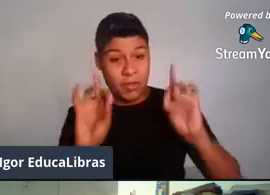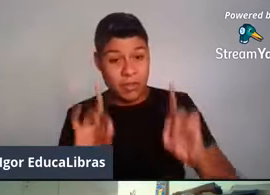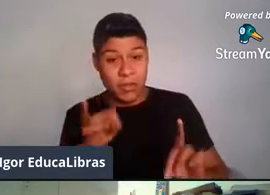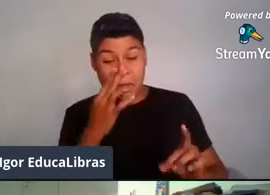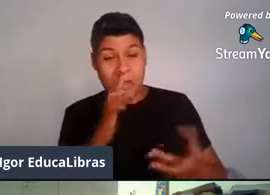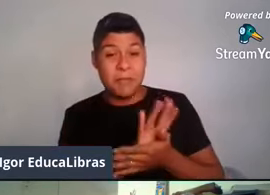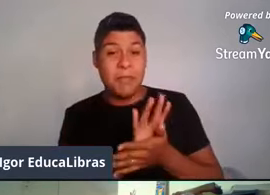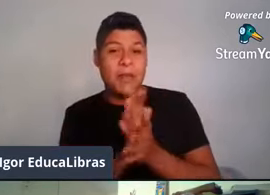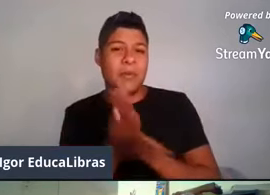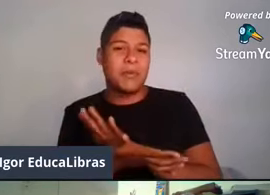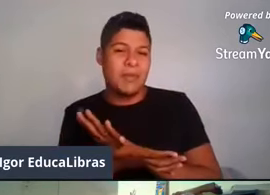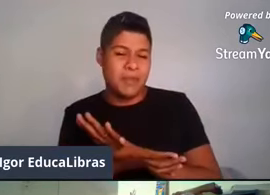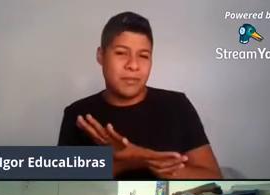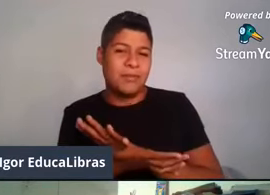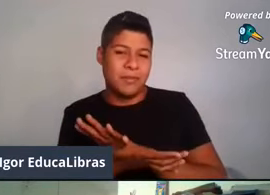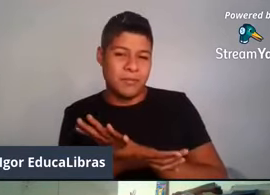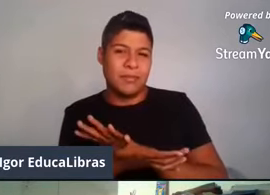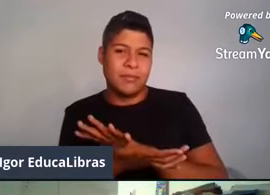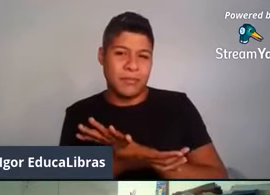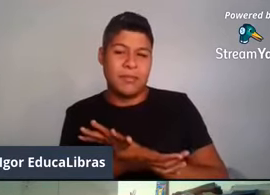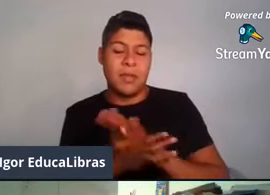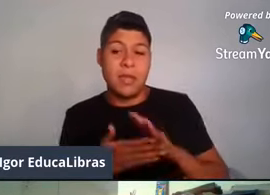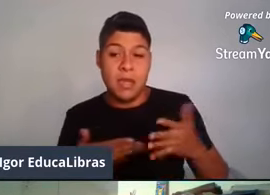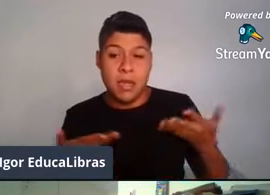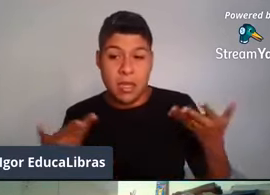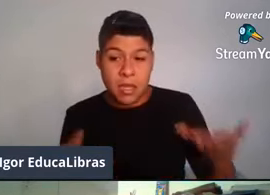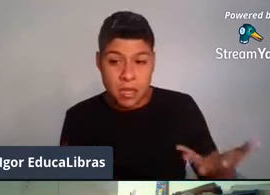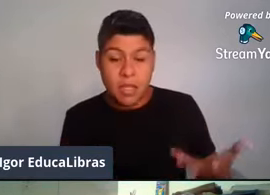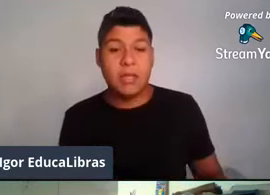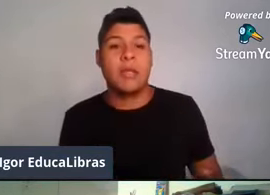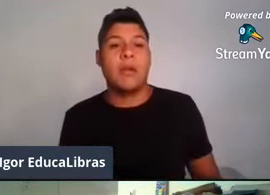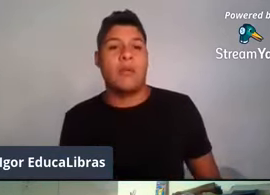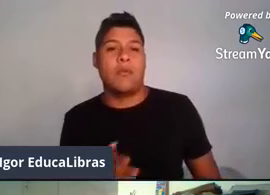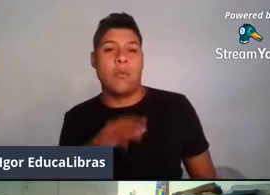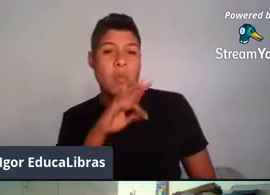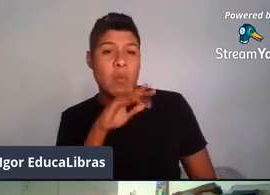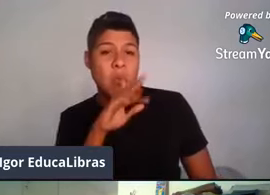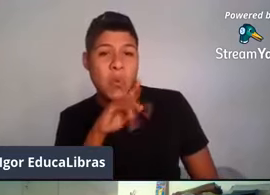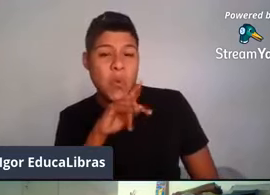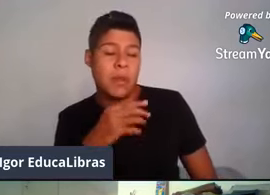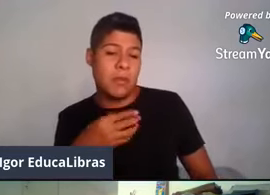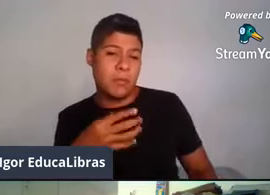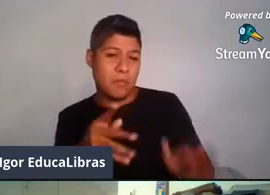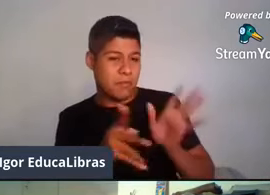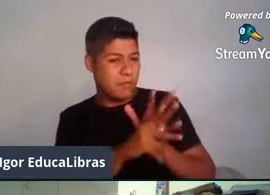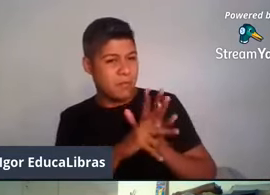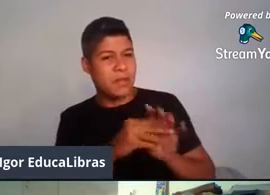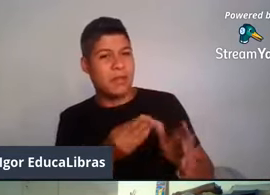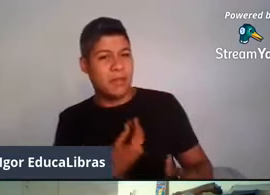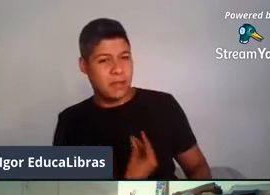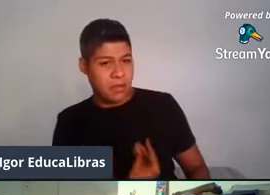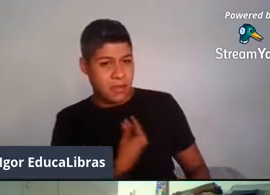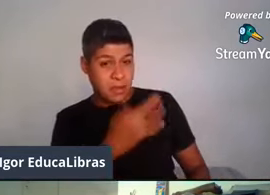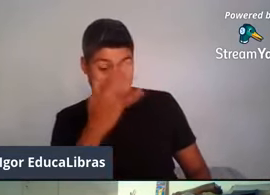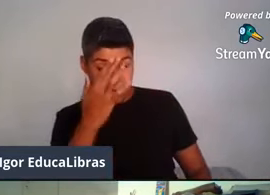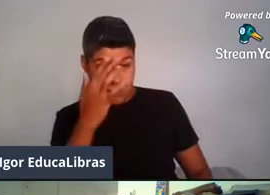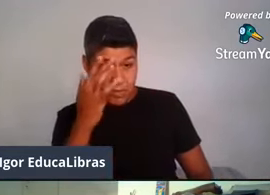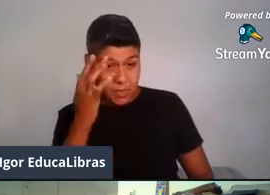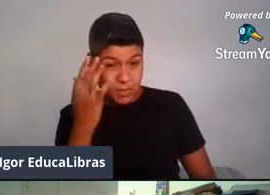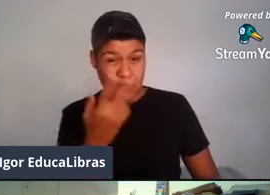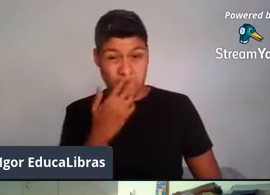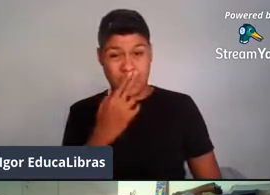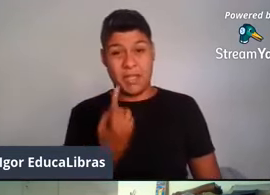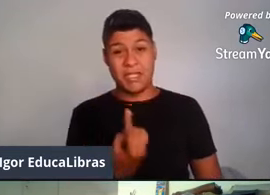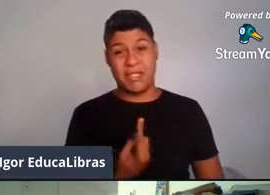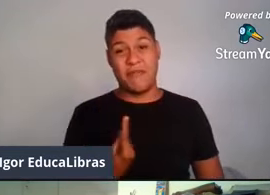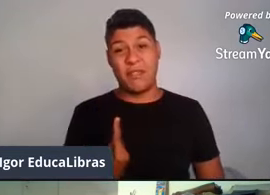preconceito, né? Então, eu acho que é negativo nesse aspecto de que as pessoas estão ficando muito